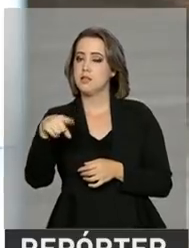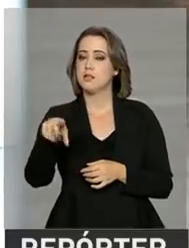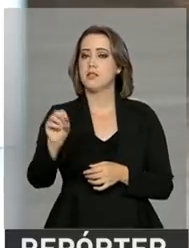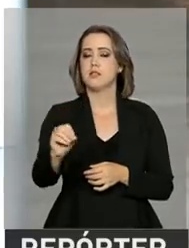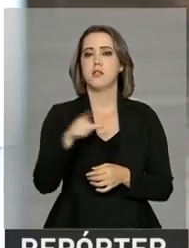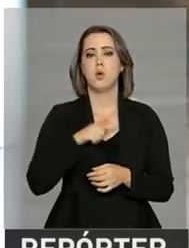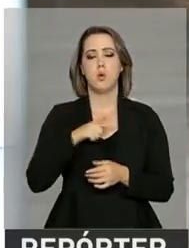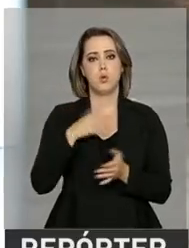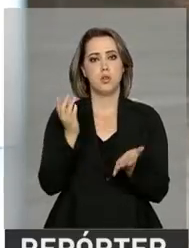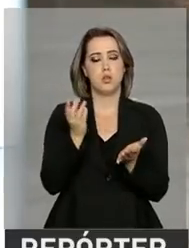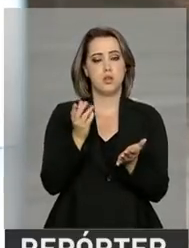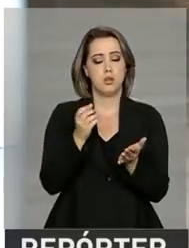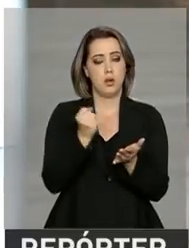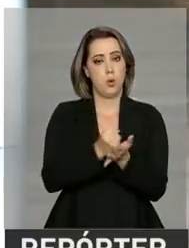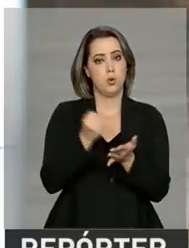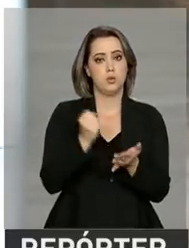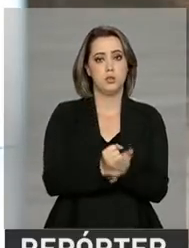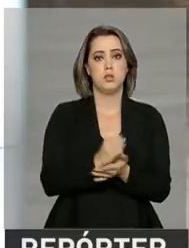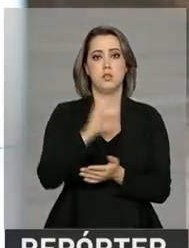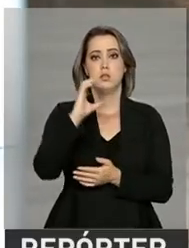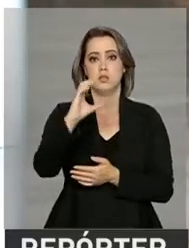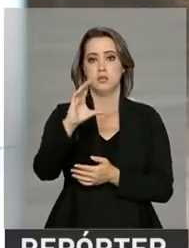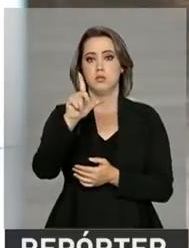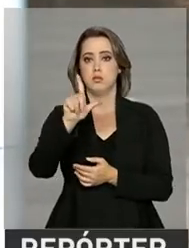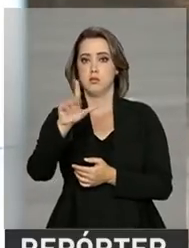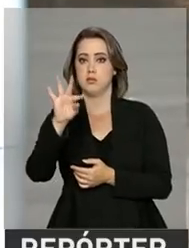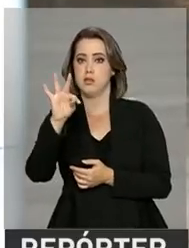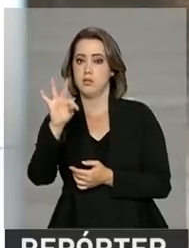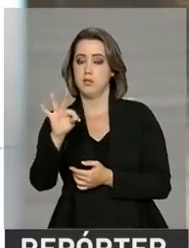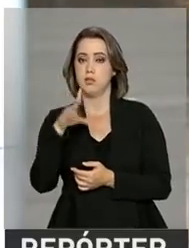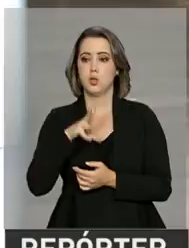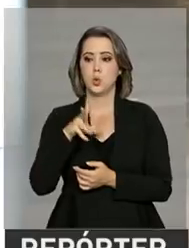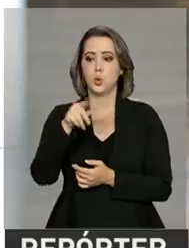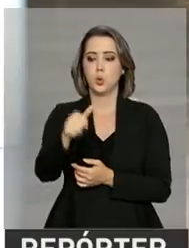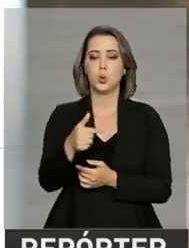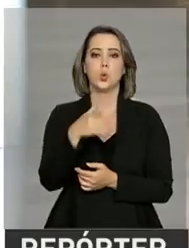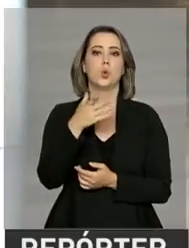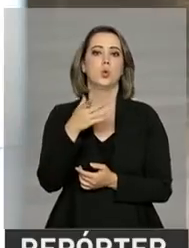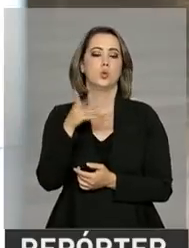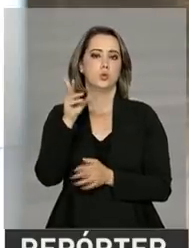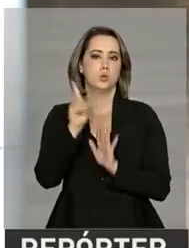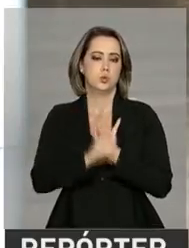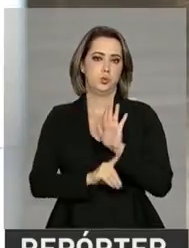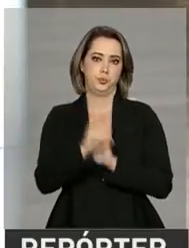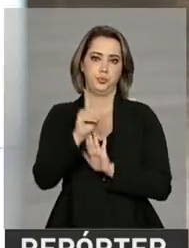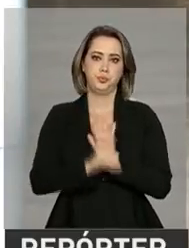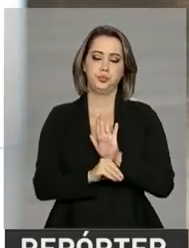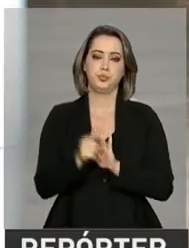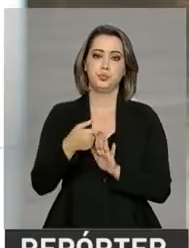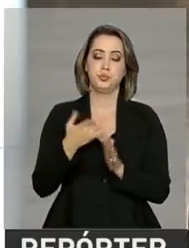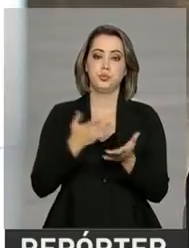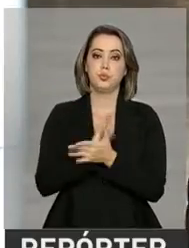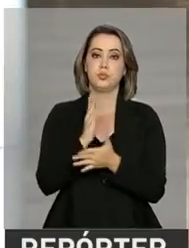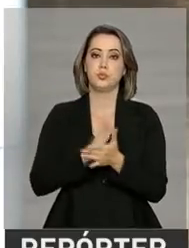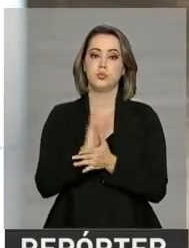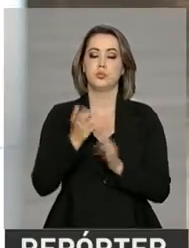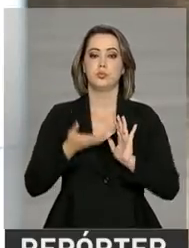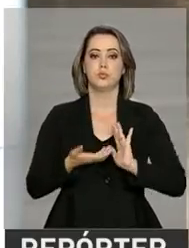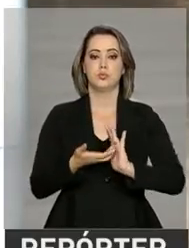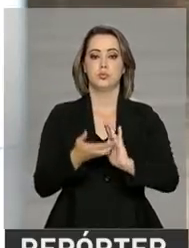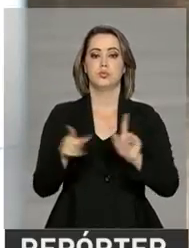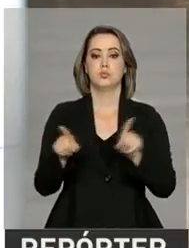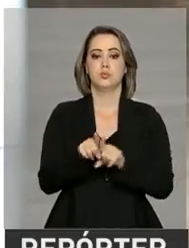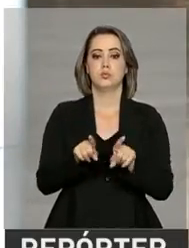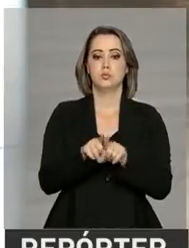Consolidação das Leis do Trabalho, a CLT, como férias, 13º e hora extra. E o projeto aprovado ontem pela Câmara dos Deputados